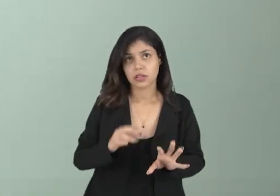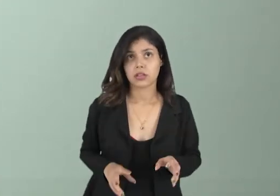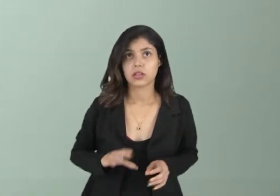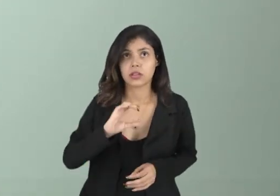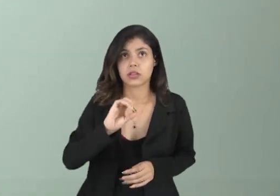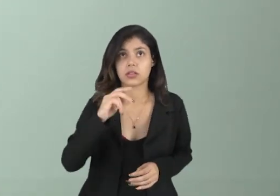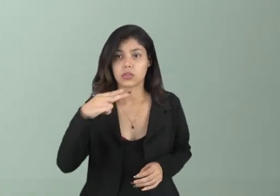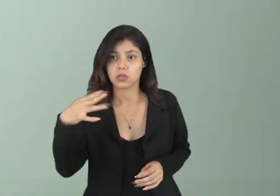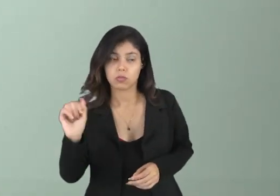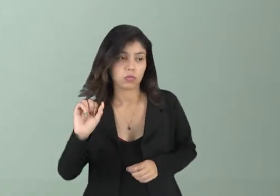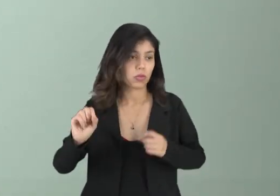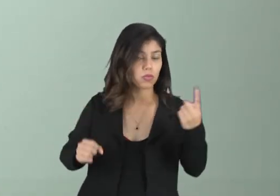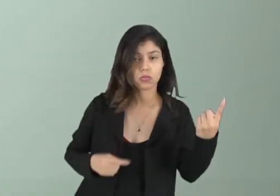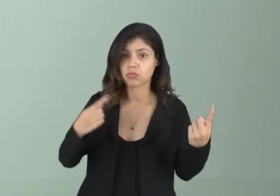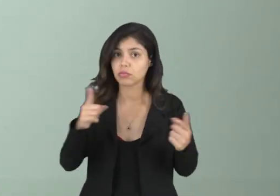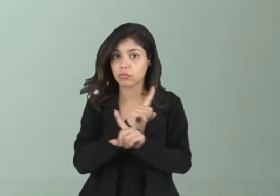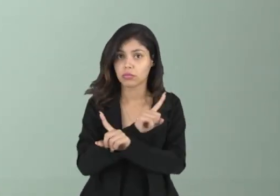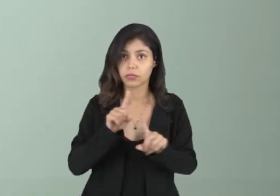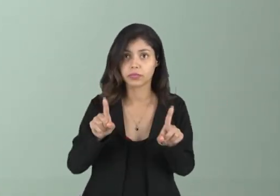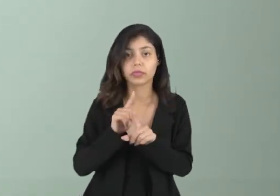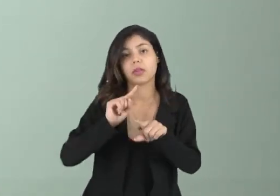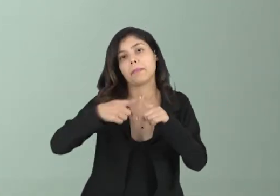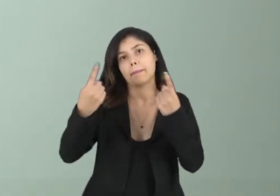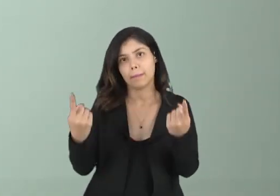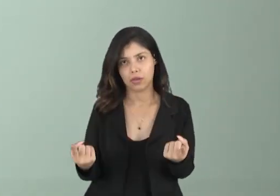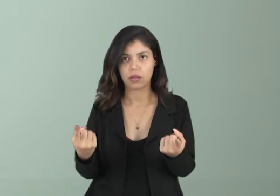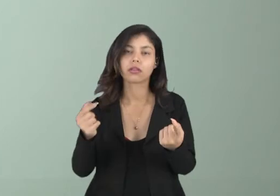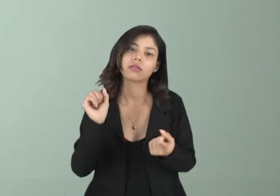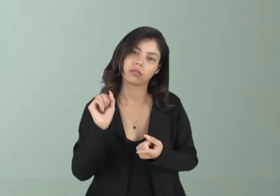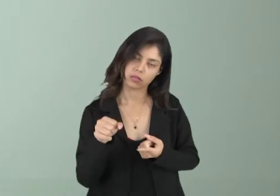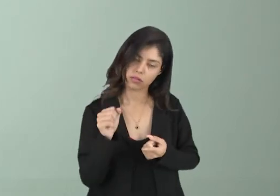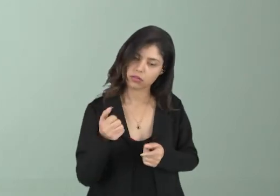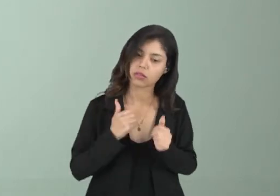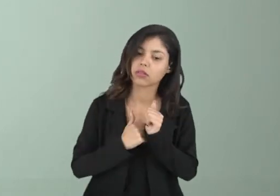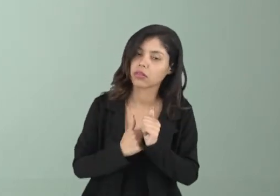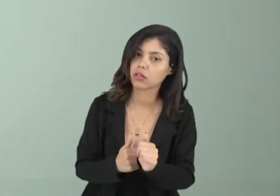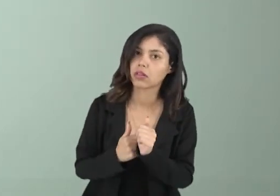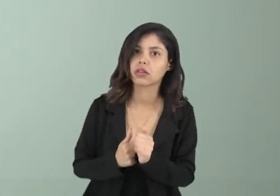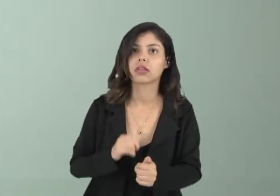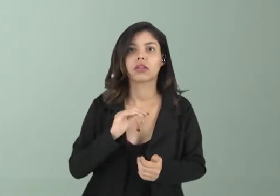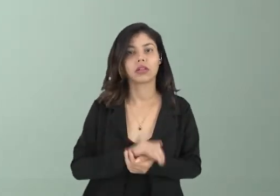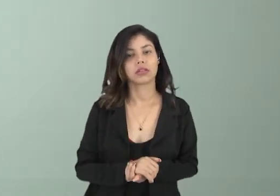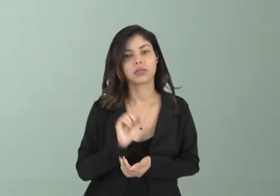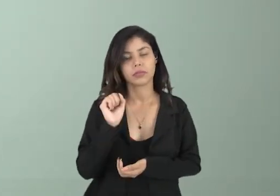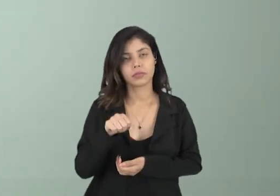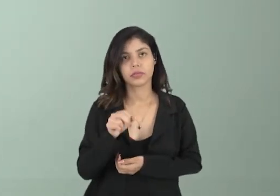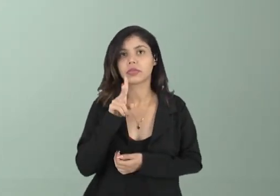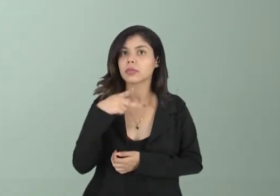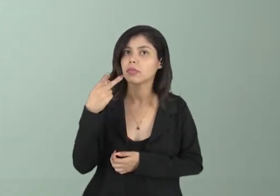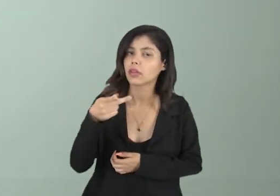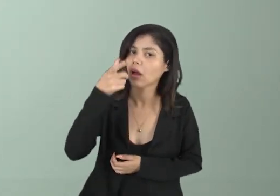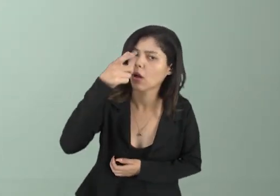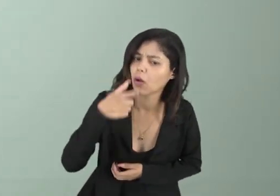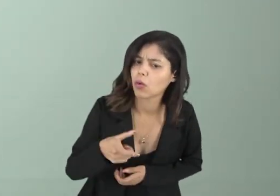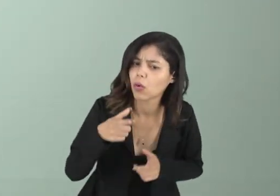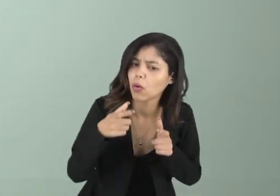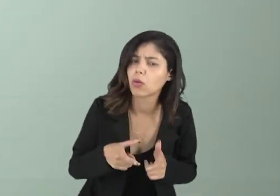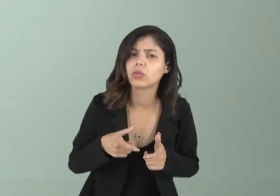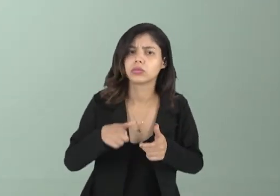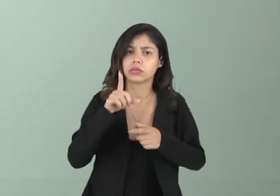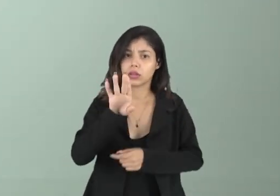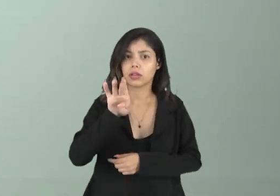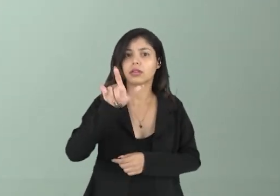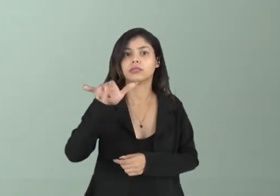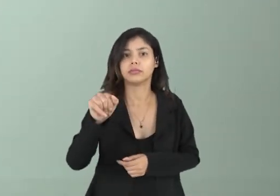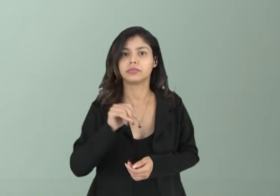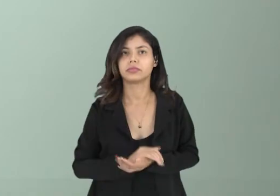culpa foi de um ou de outro, mas disse que sim, a Polícia Civil iria apurar os fatos para dizer de onde partiu essa